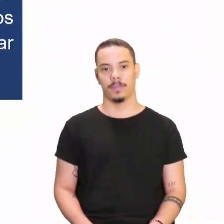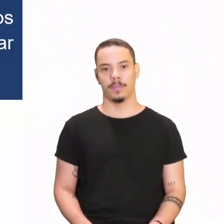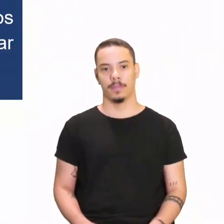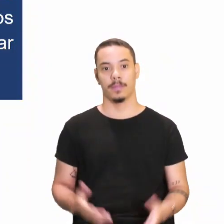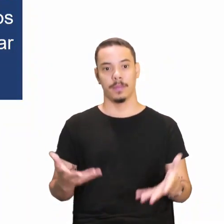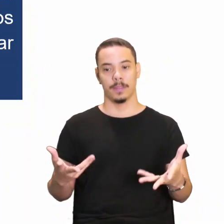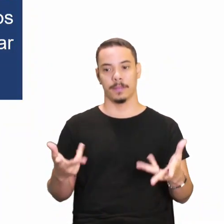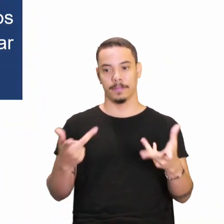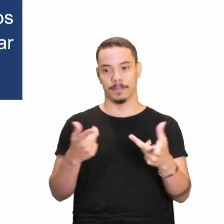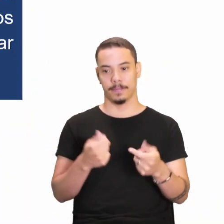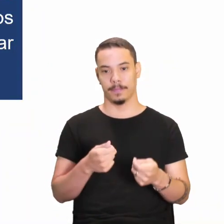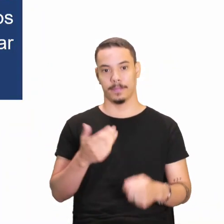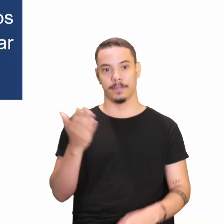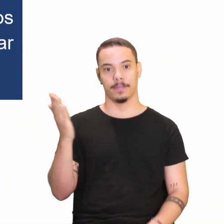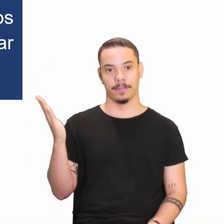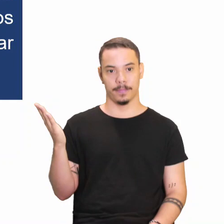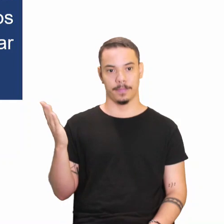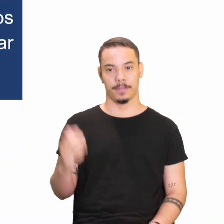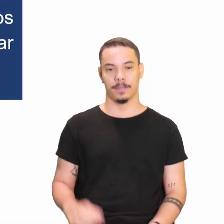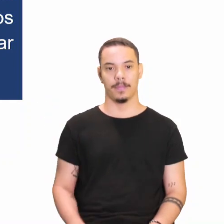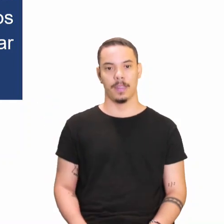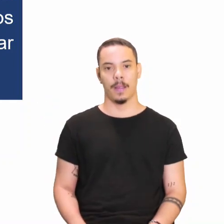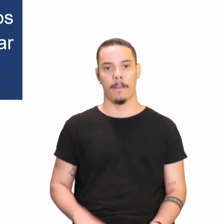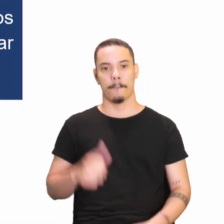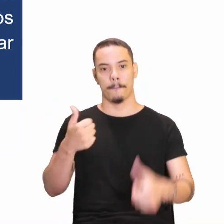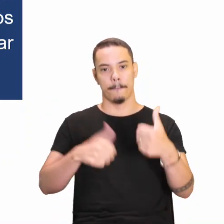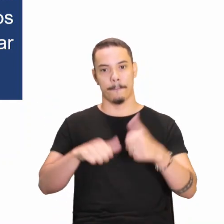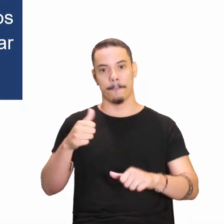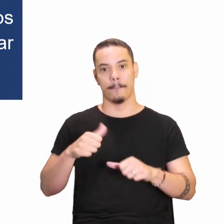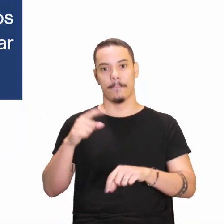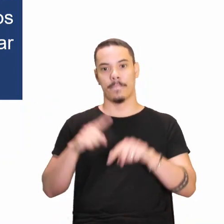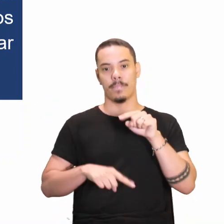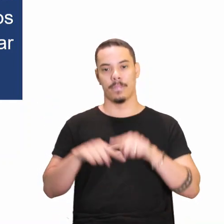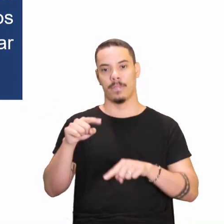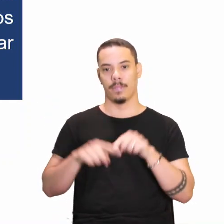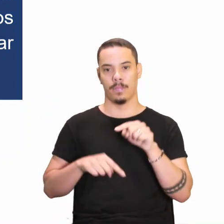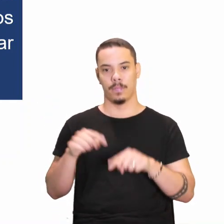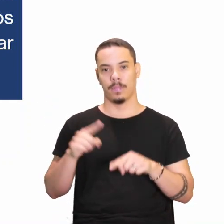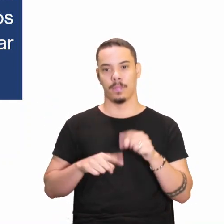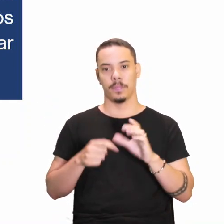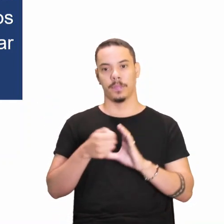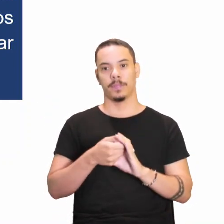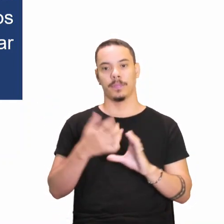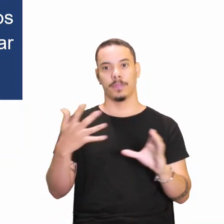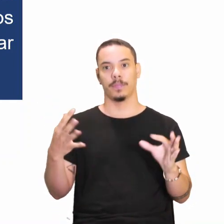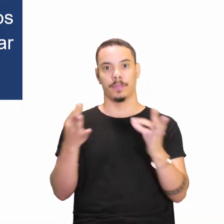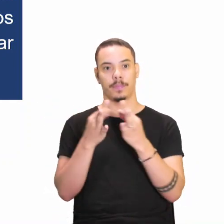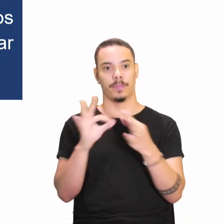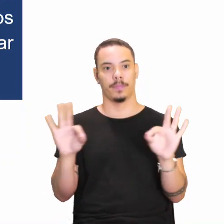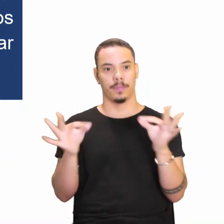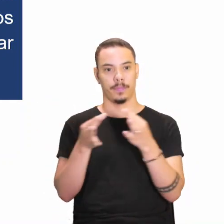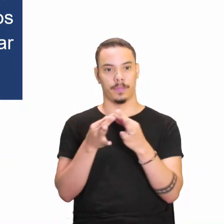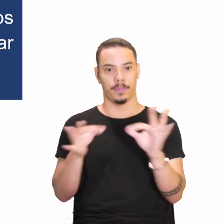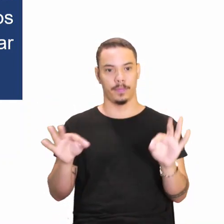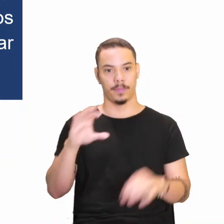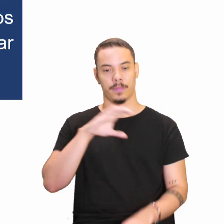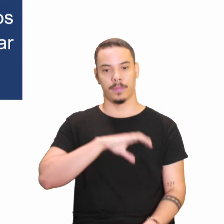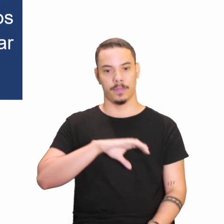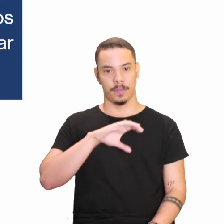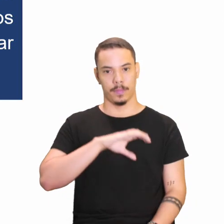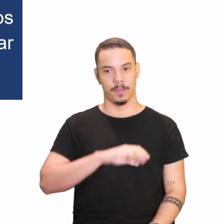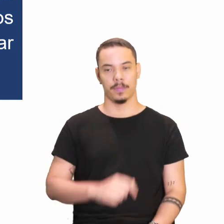né? Olha só. Analisar os elementos e aspectos da sintaxe do português, como a ordem